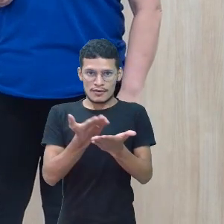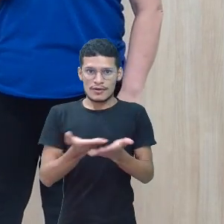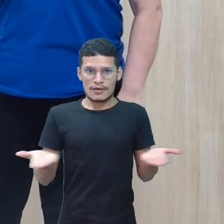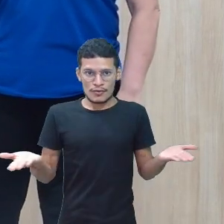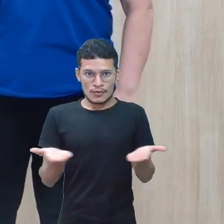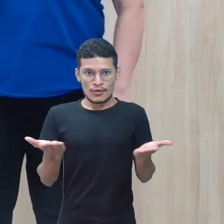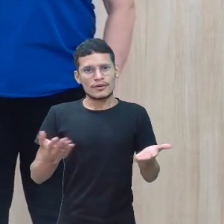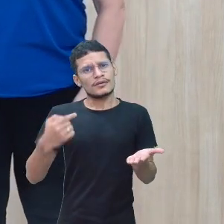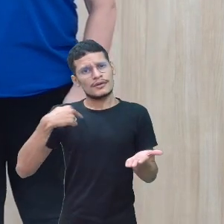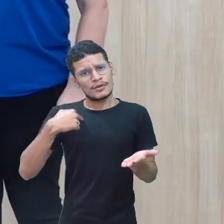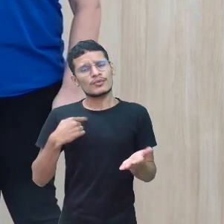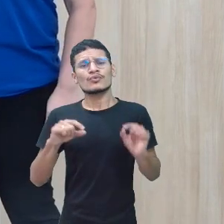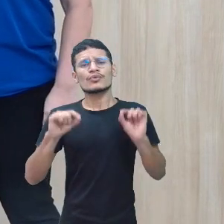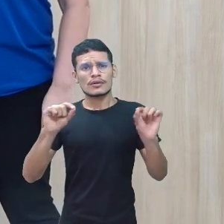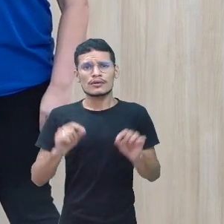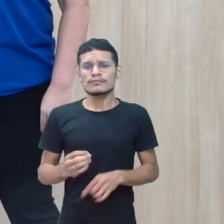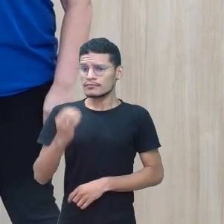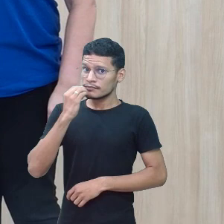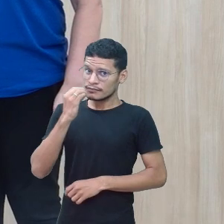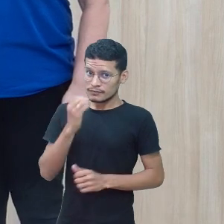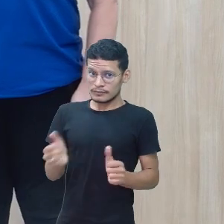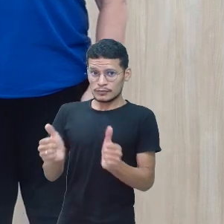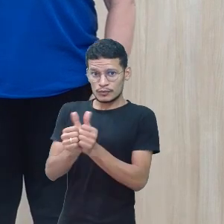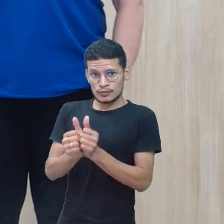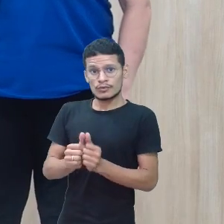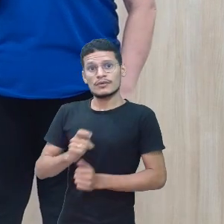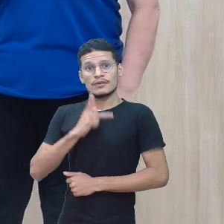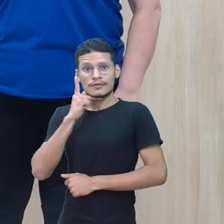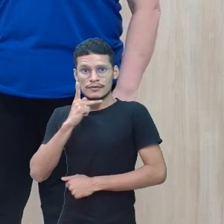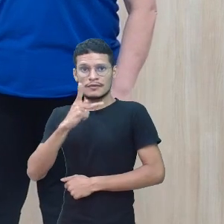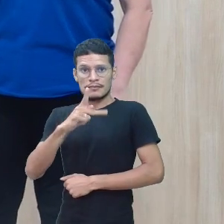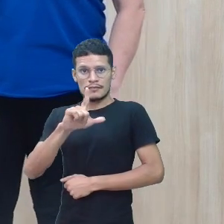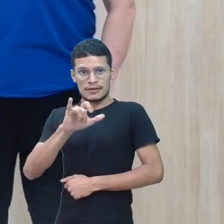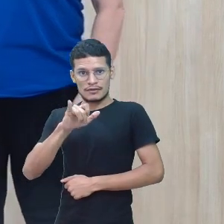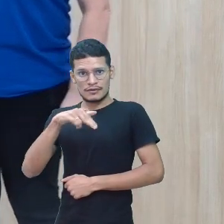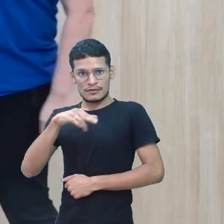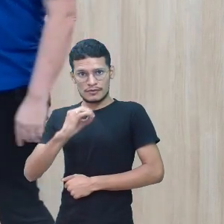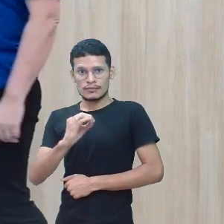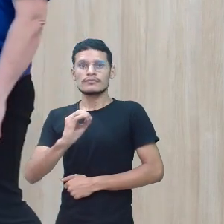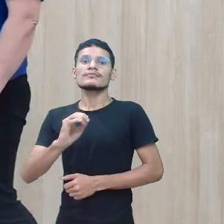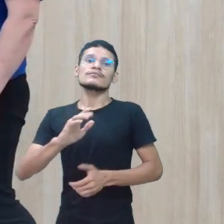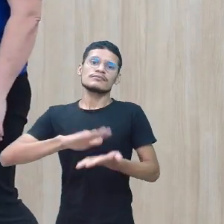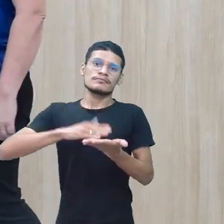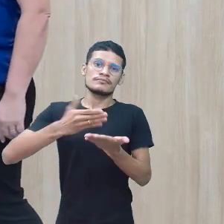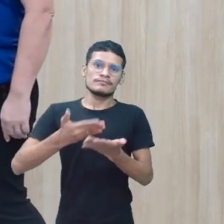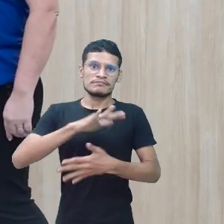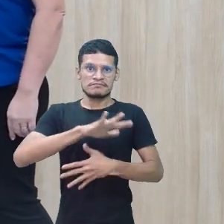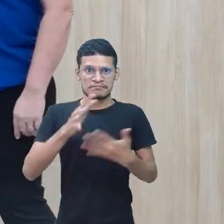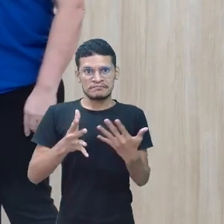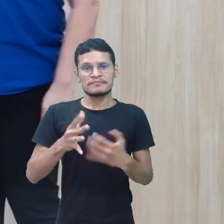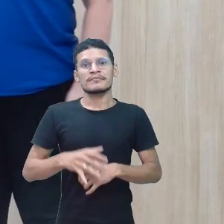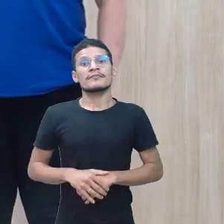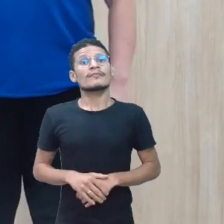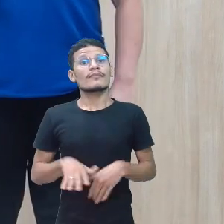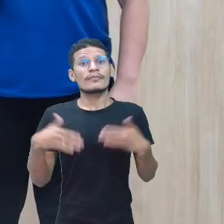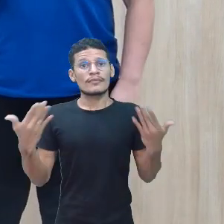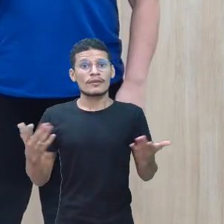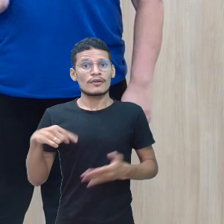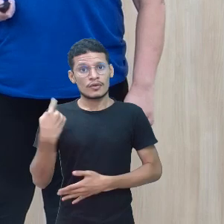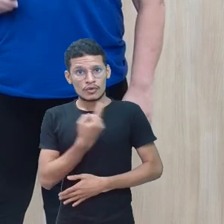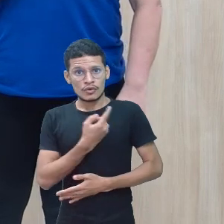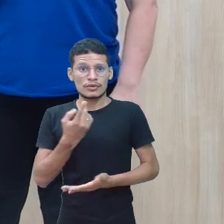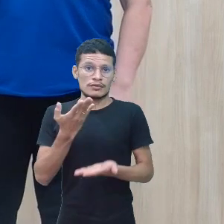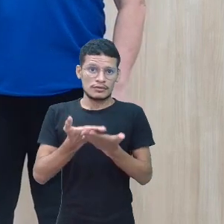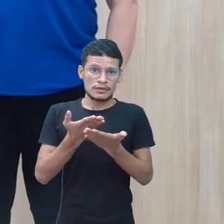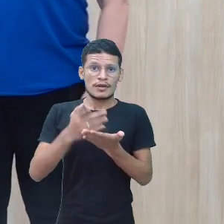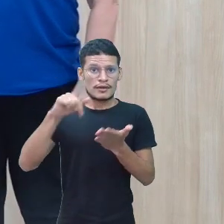eu tenho o privilégio de estar aqui com meu amigo Plínio, que é o intérprete de Libras. Vamos lá. Nossa aula ela continua,